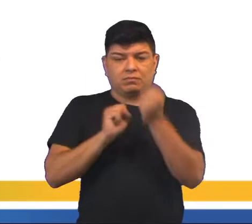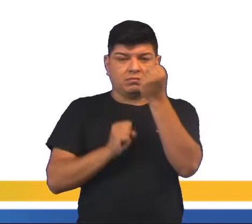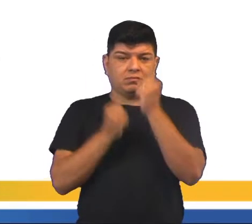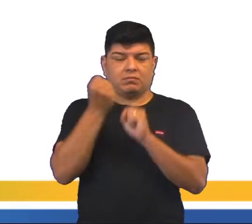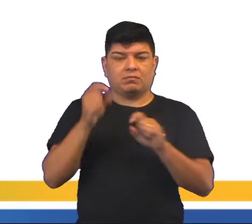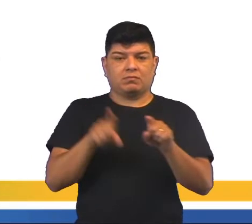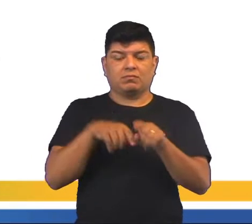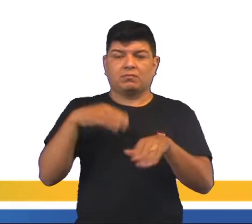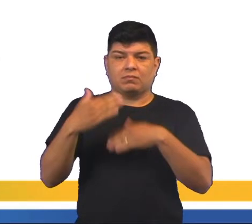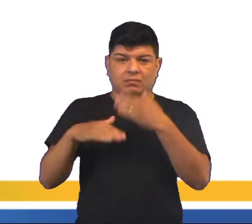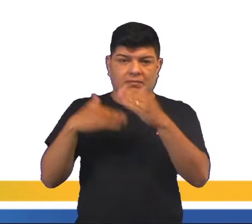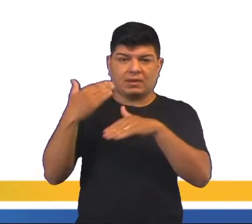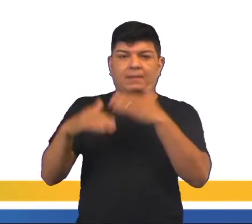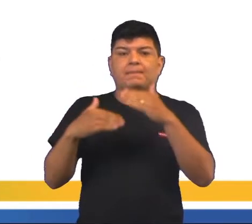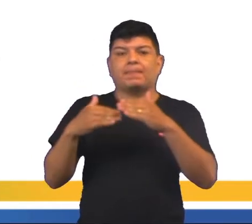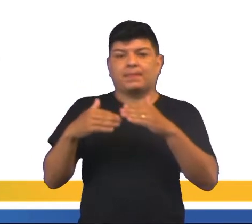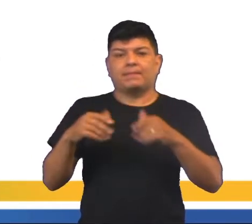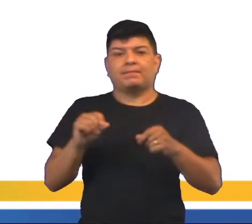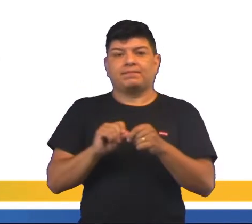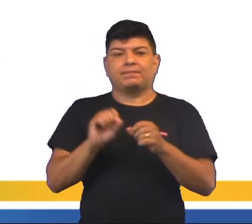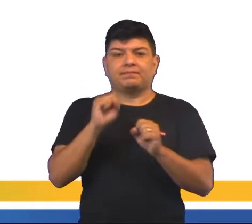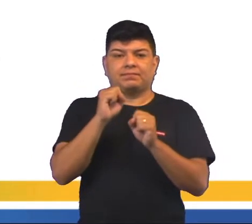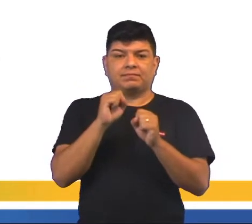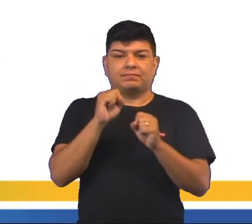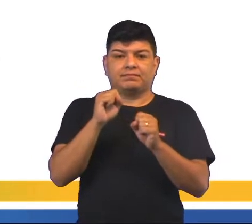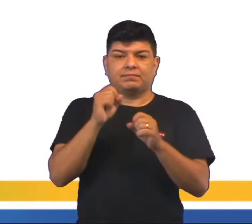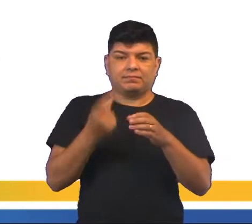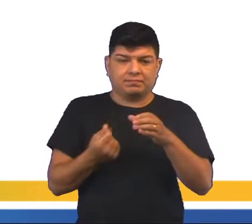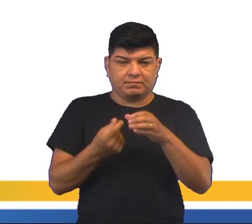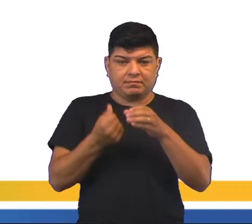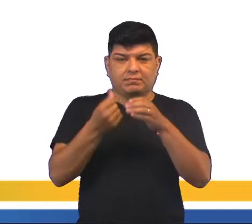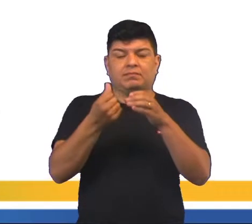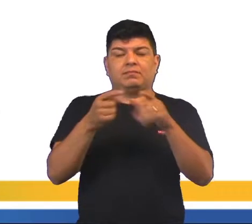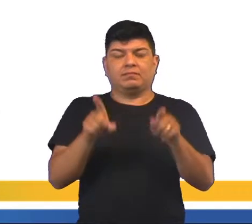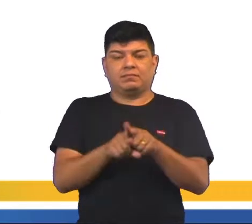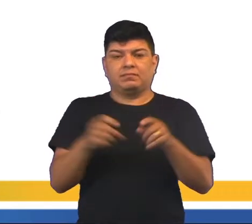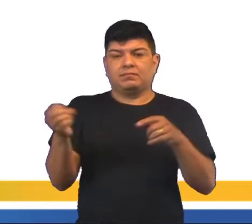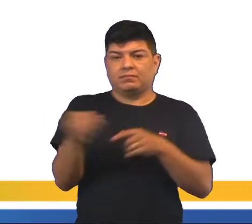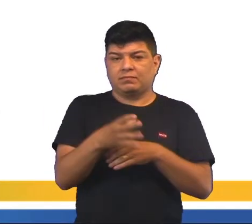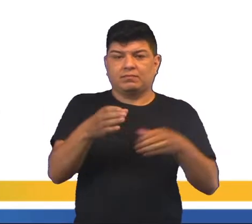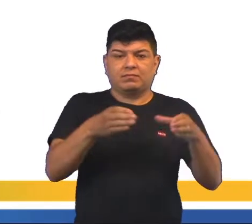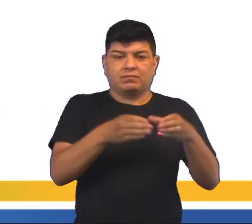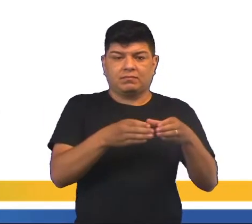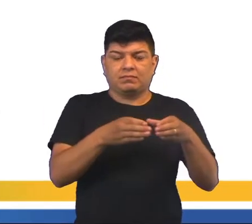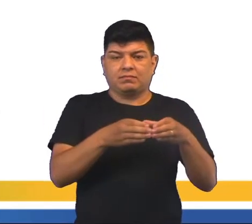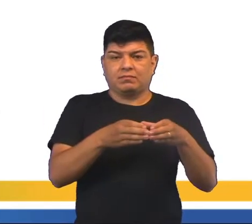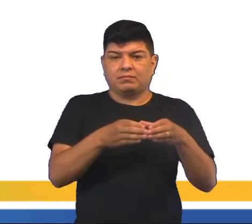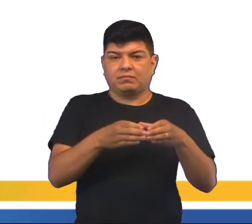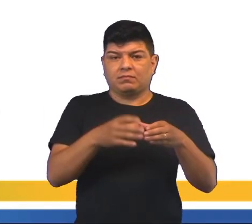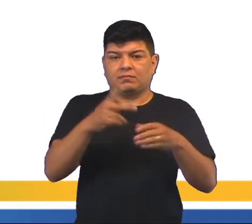máquinas. O desenvolvimento do modo de produção capitalista, a configuração de novas classes. O